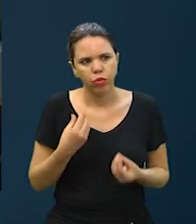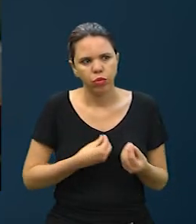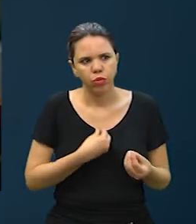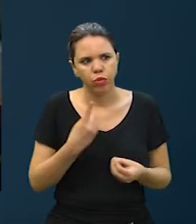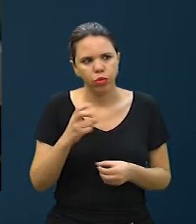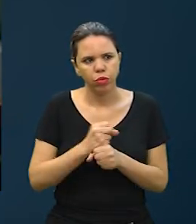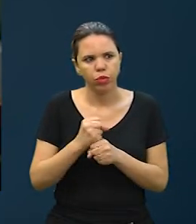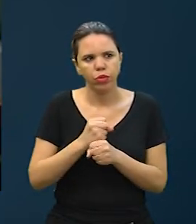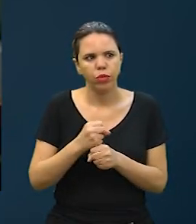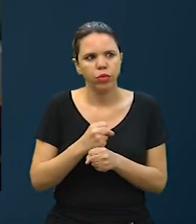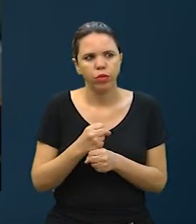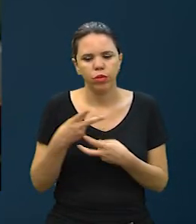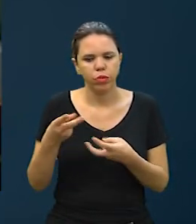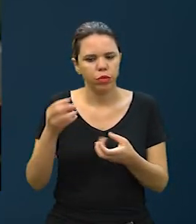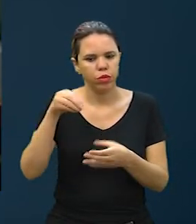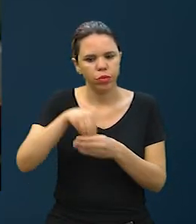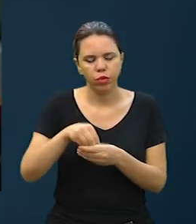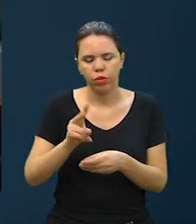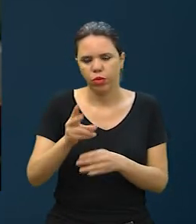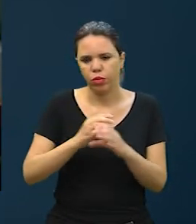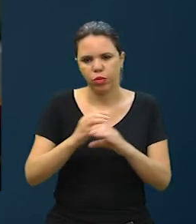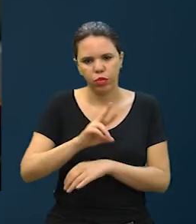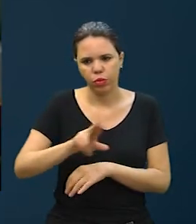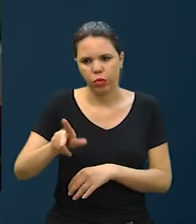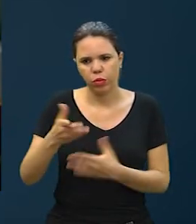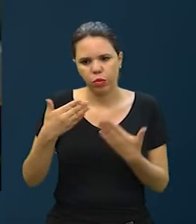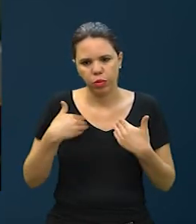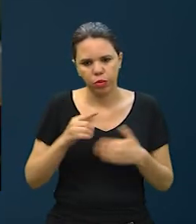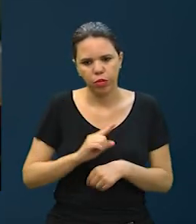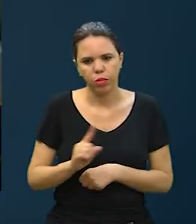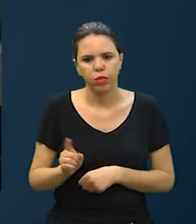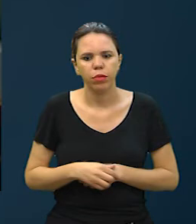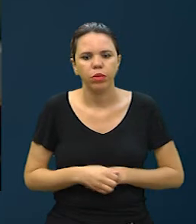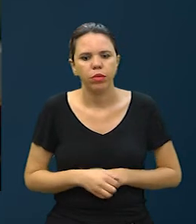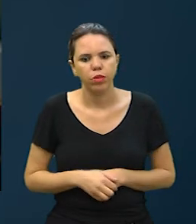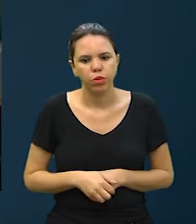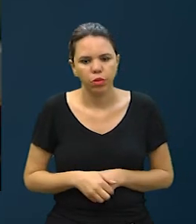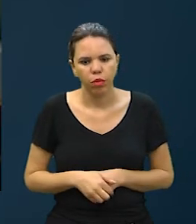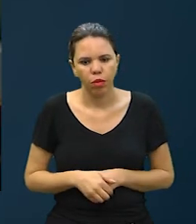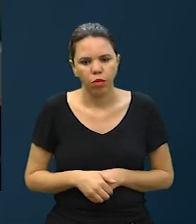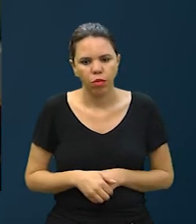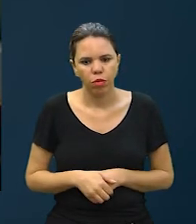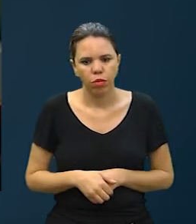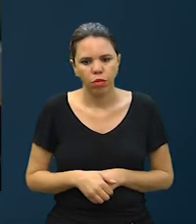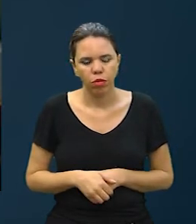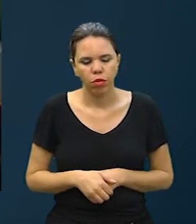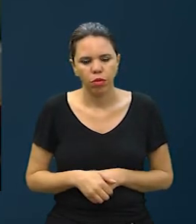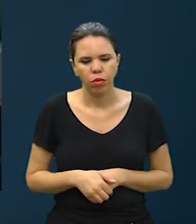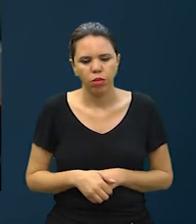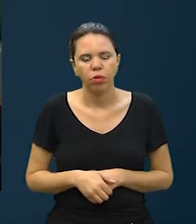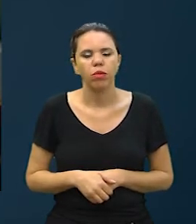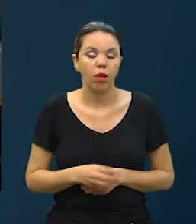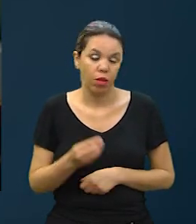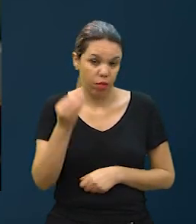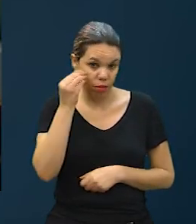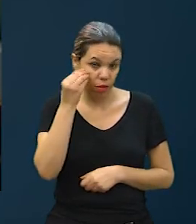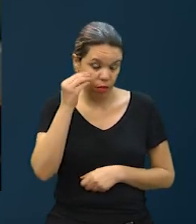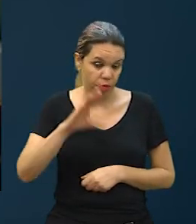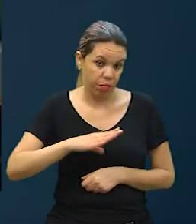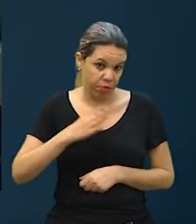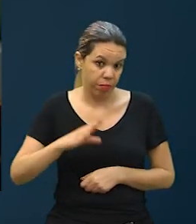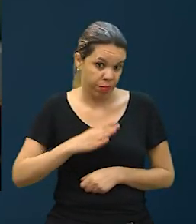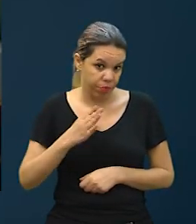como seria a minha há 15 anos, eu não me via ali, não é para mim aquilo ali. Então, eu risquei muito,